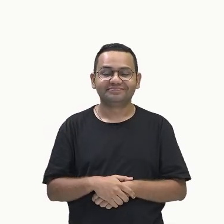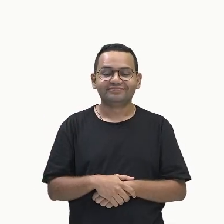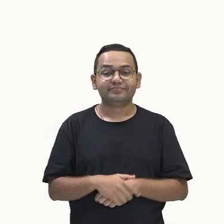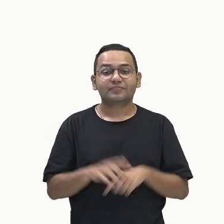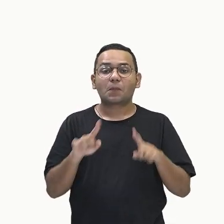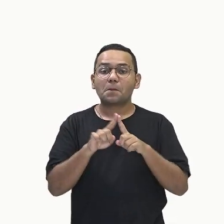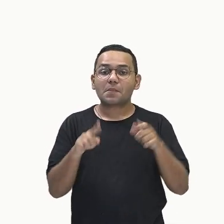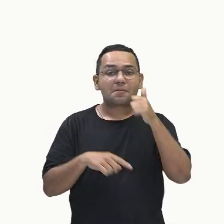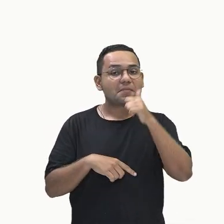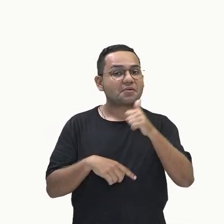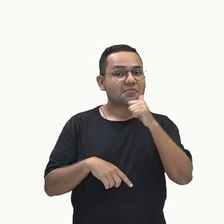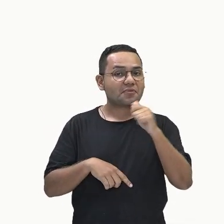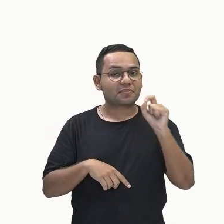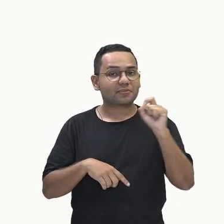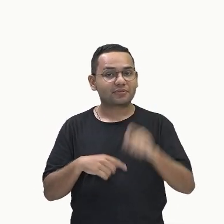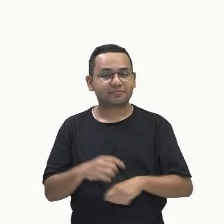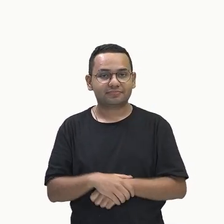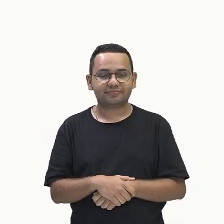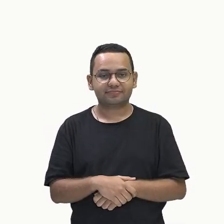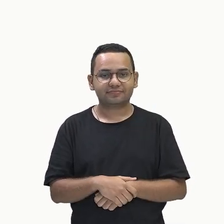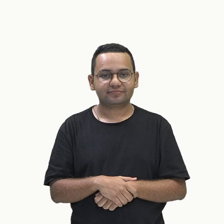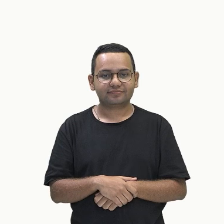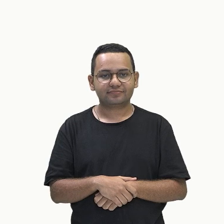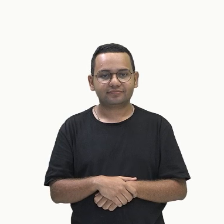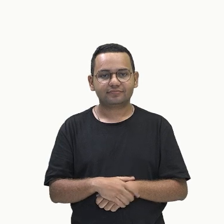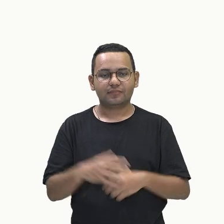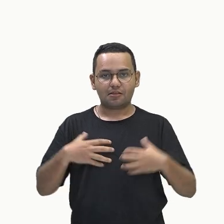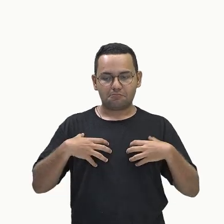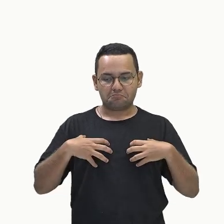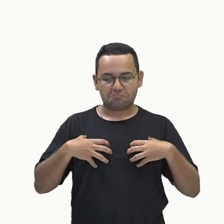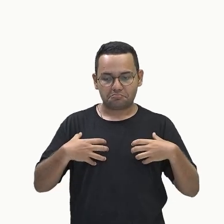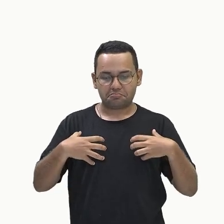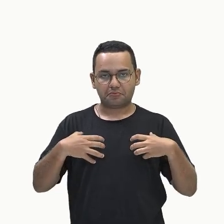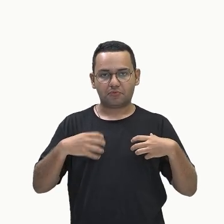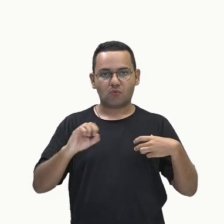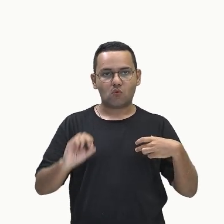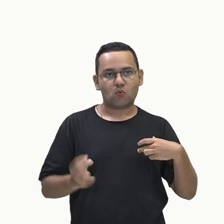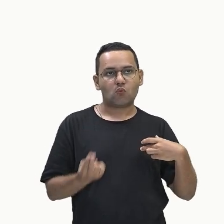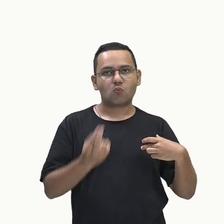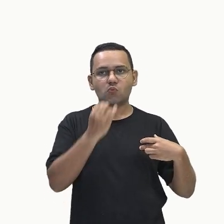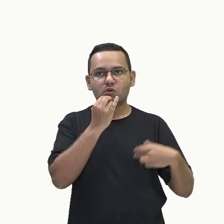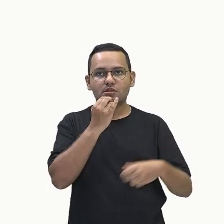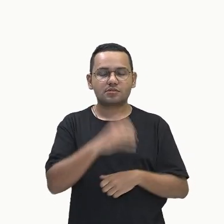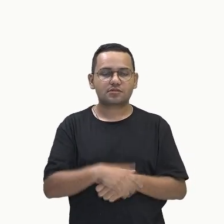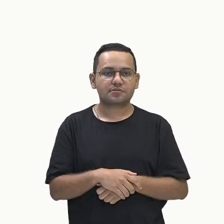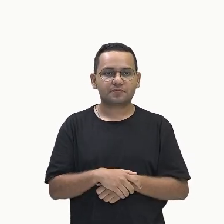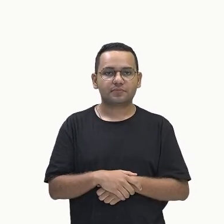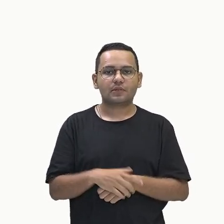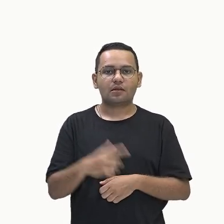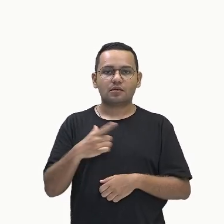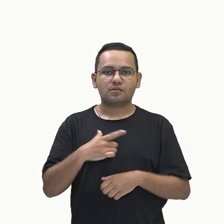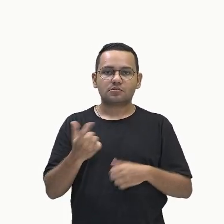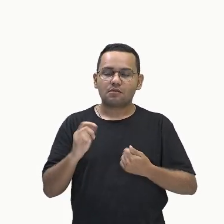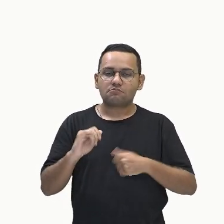essas características, por exemplo, o crescimento dos seios, né, o ganho de mais massa